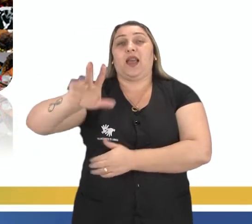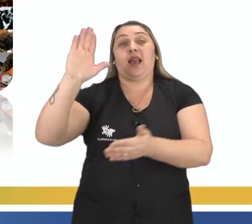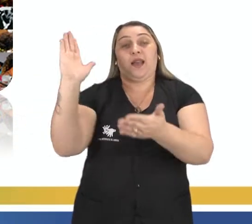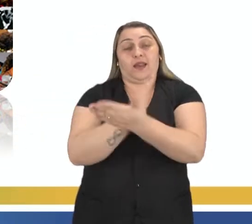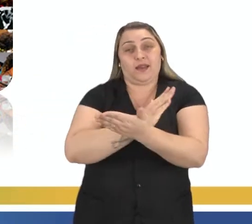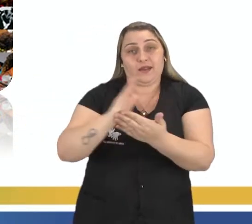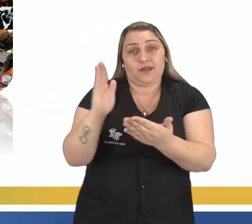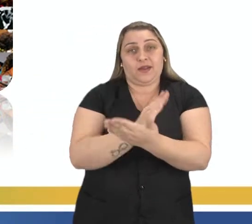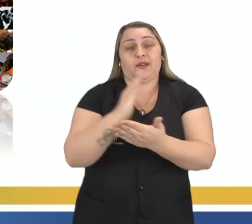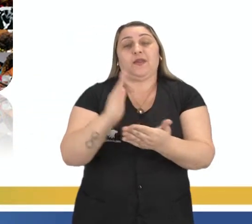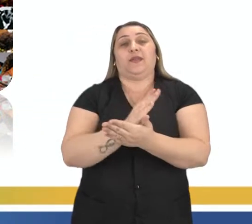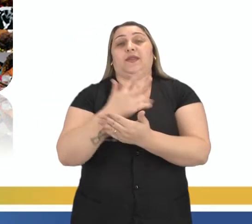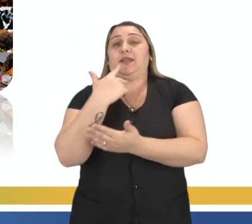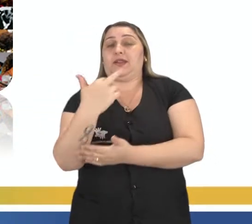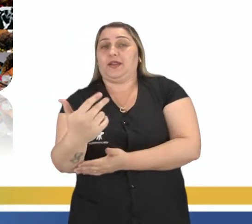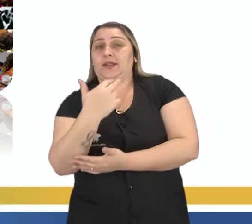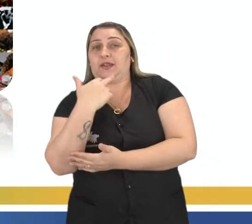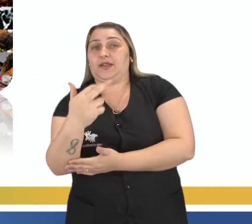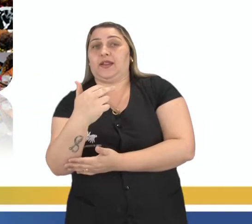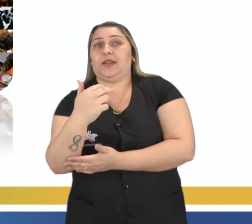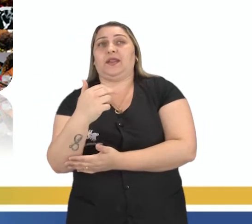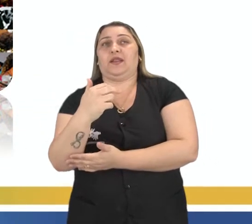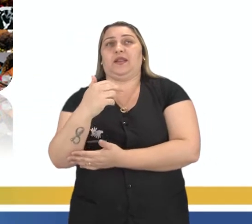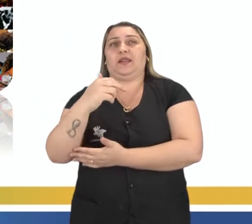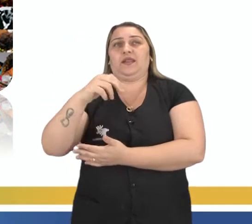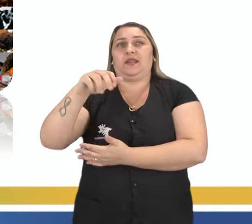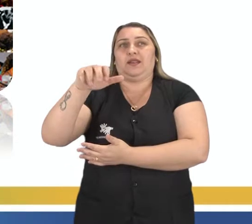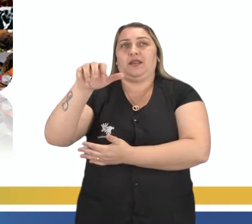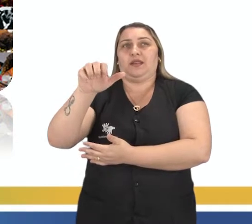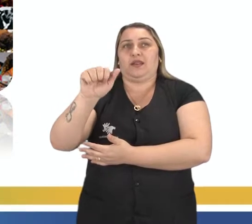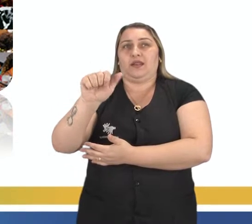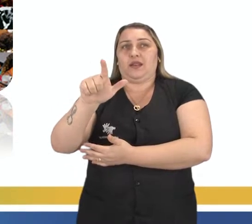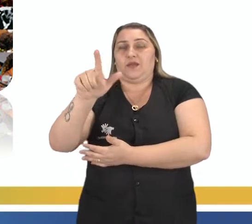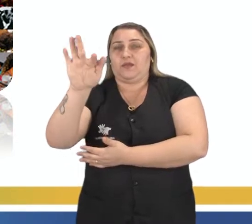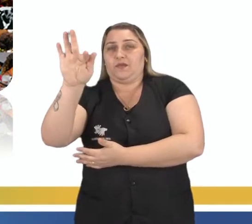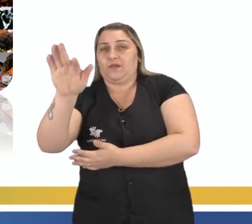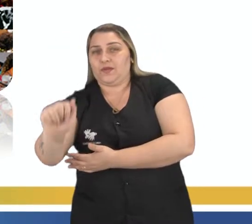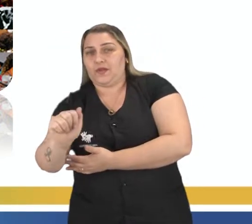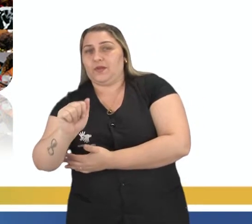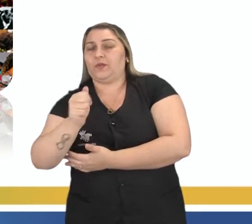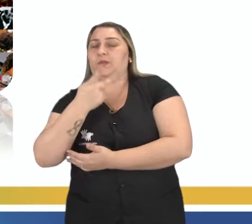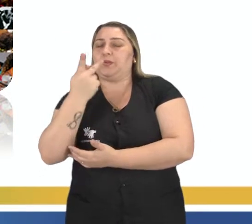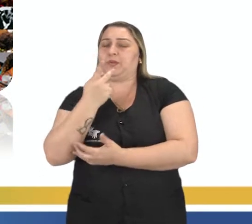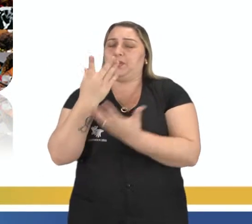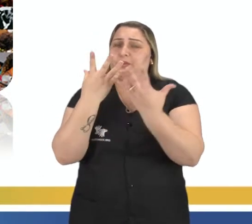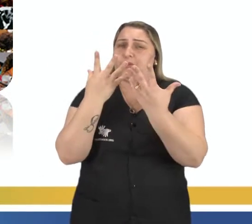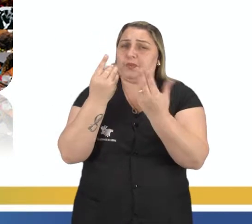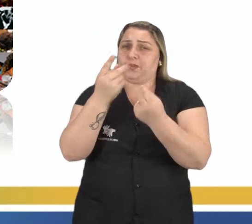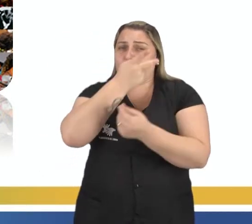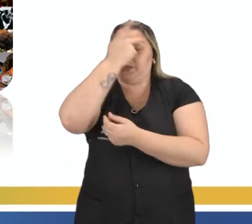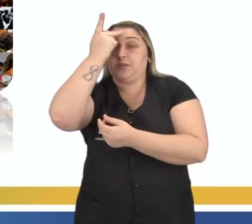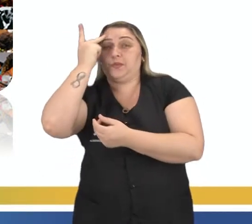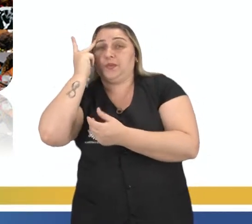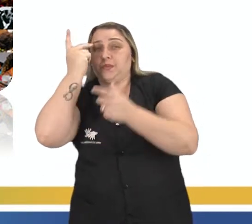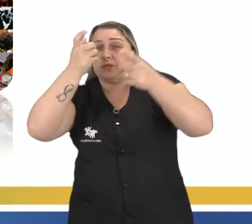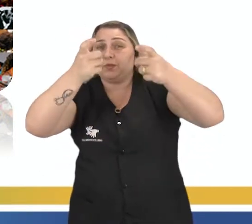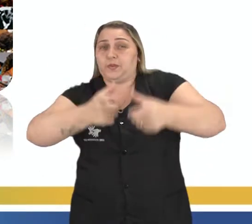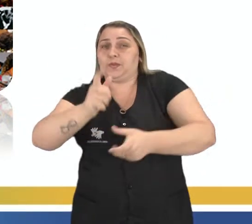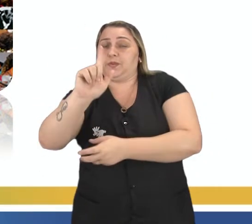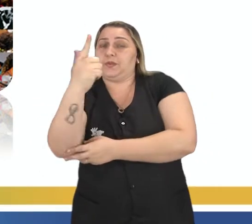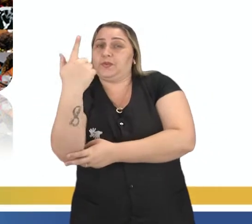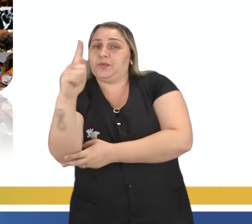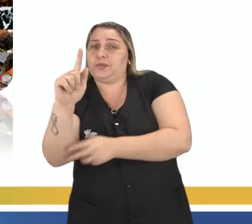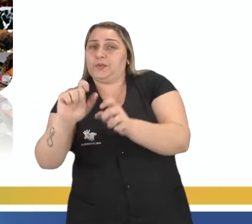Alguns desses idiomas, como o Hausa, são falados por dezenas de milhões de pessoas e numa área